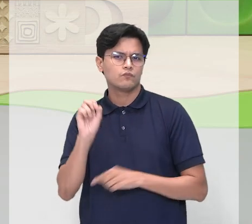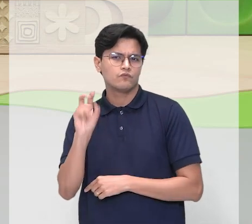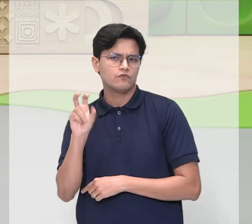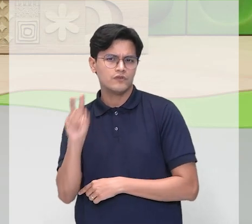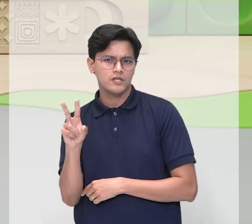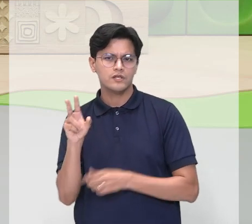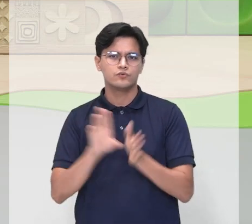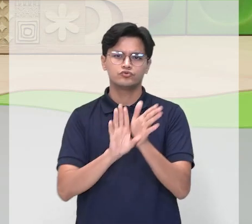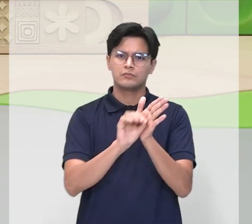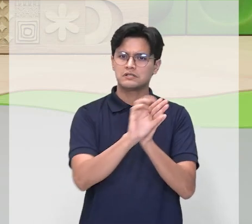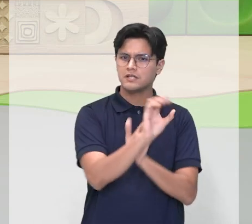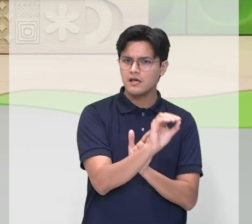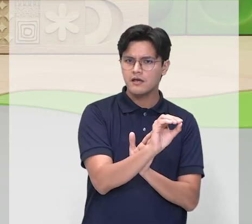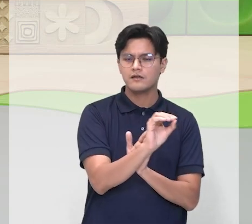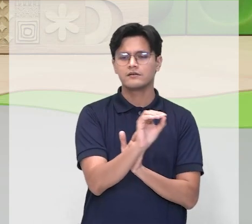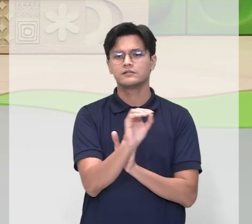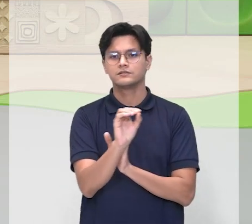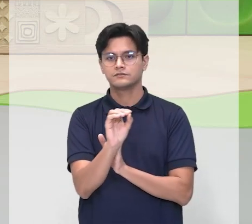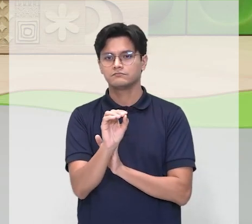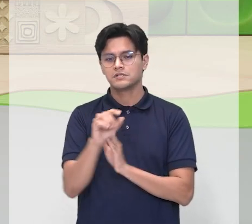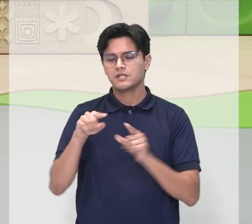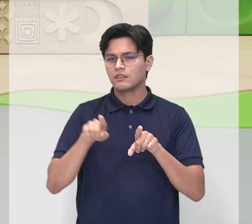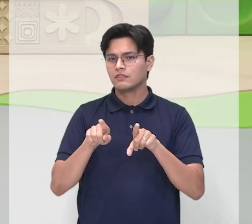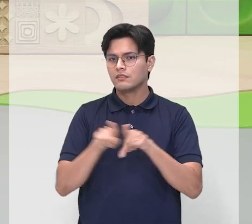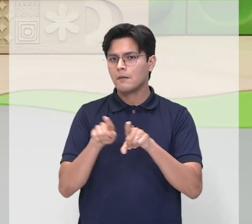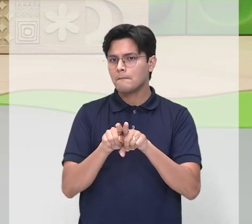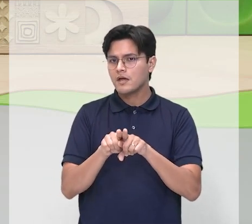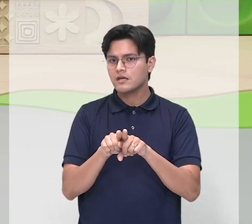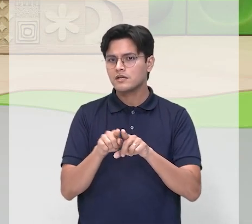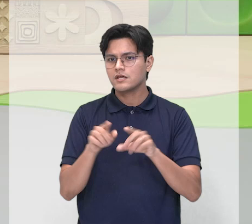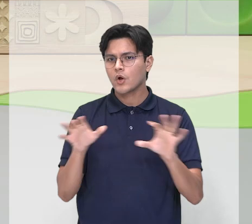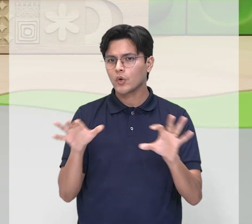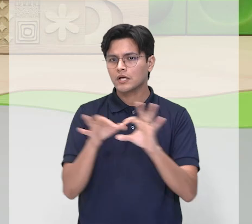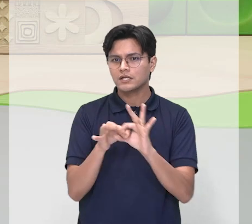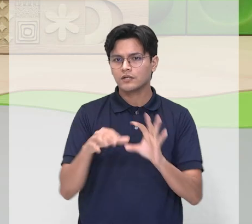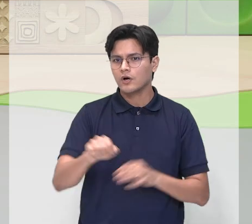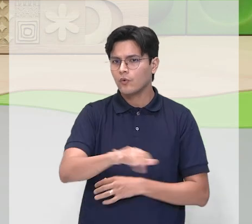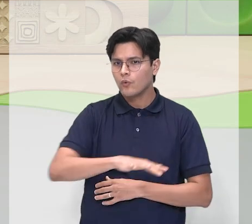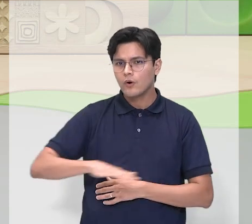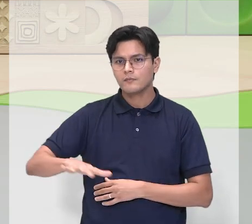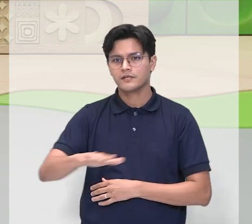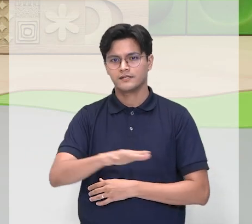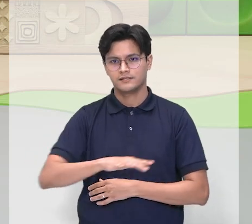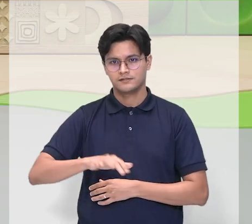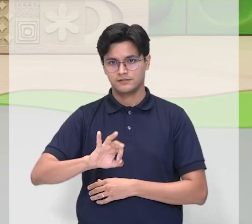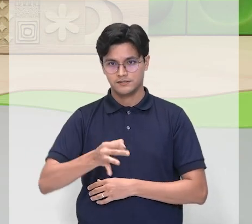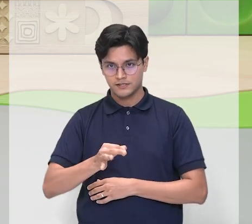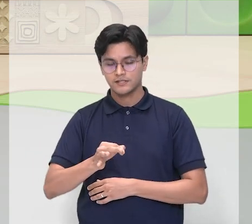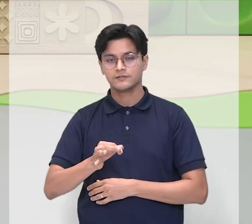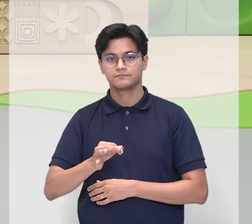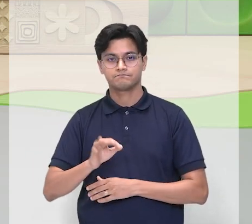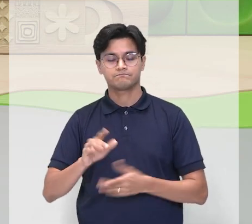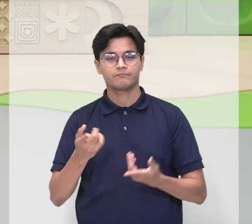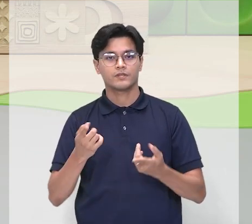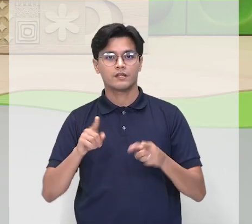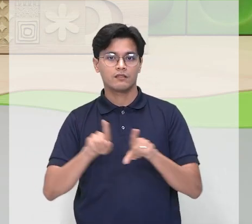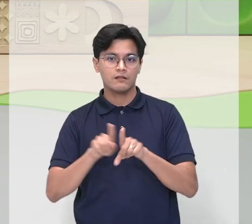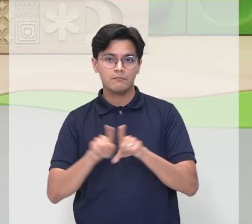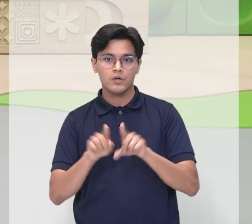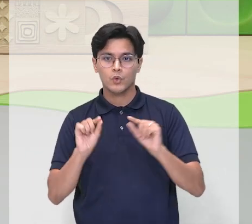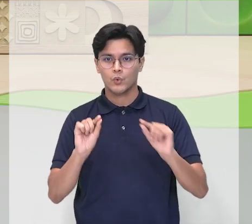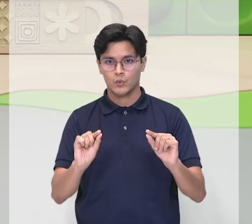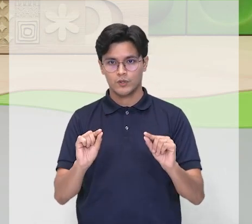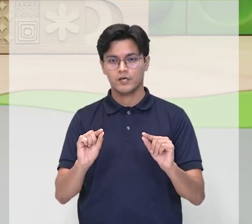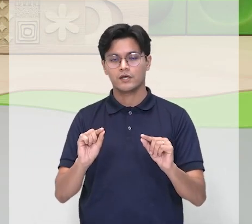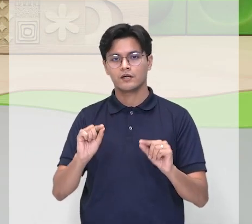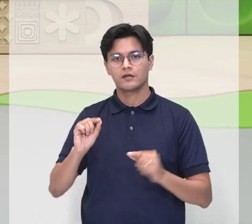bactérias, e o ambiente. E ao longo da história, a humanidade já